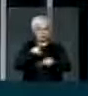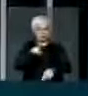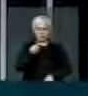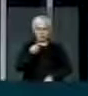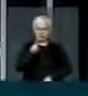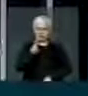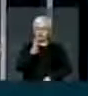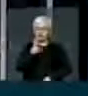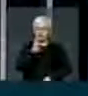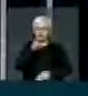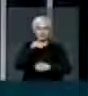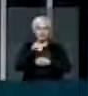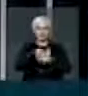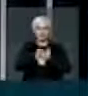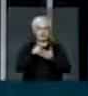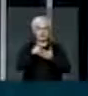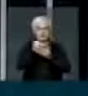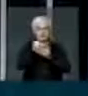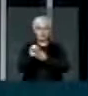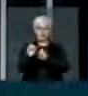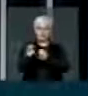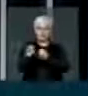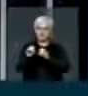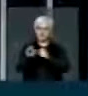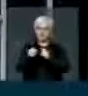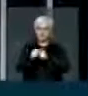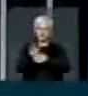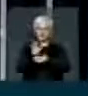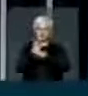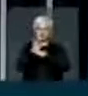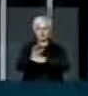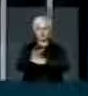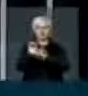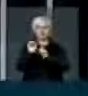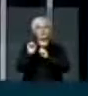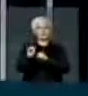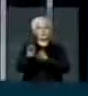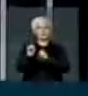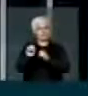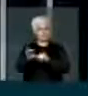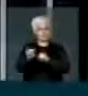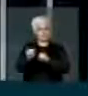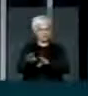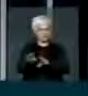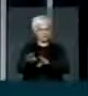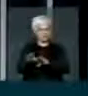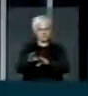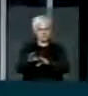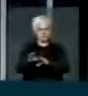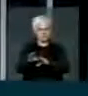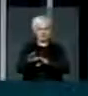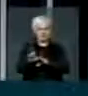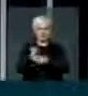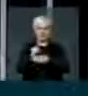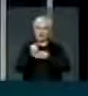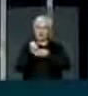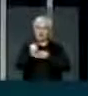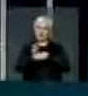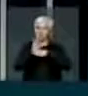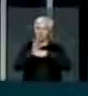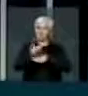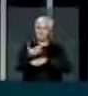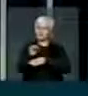PSB vota a favor da educação. Para concluir, presidente, o PSB vota a favor da educação, vota a favor